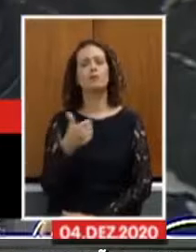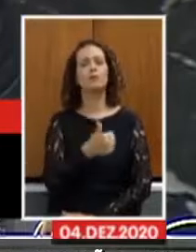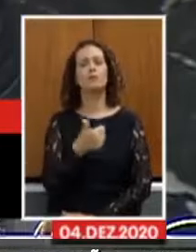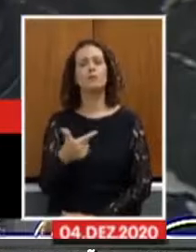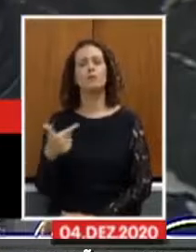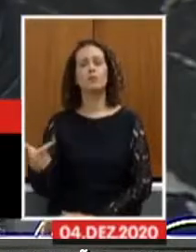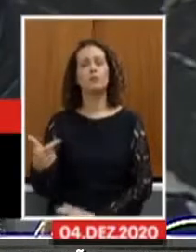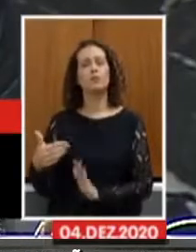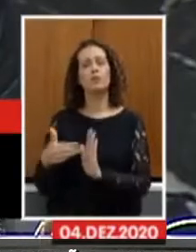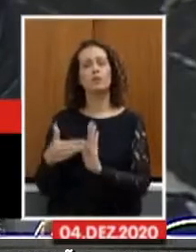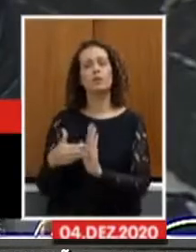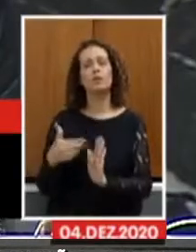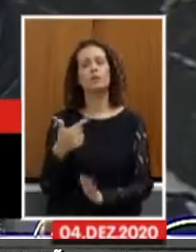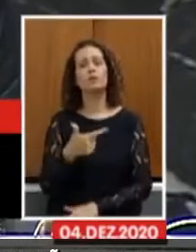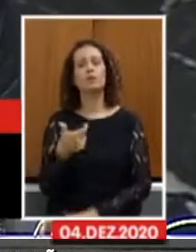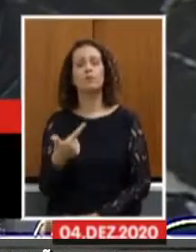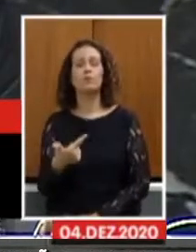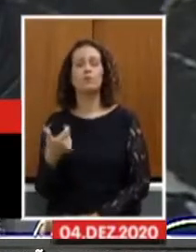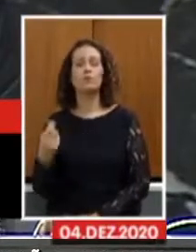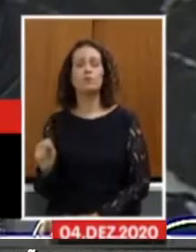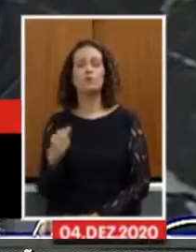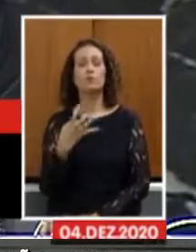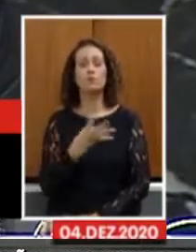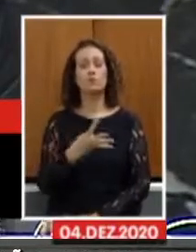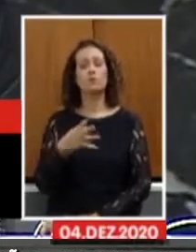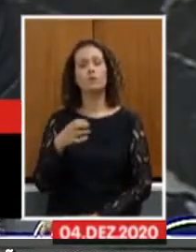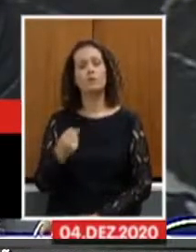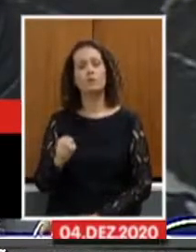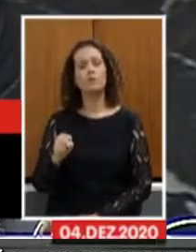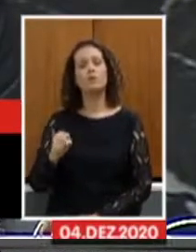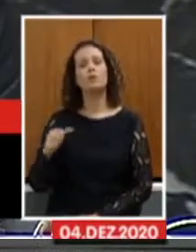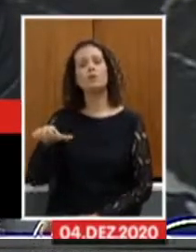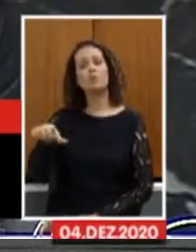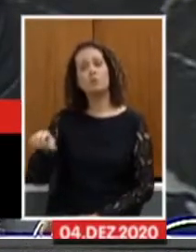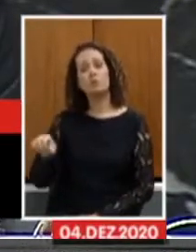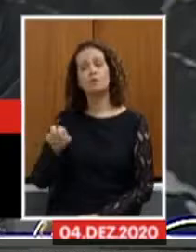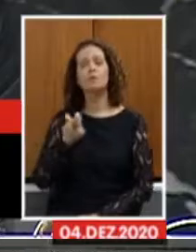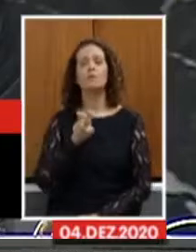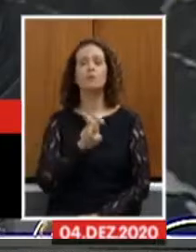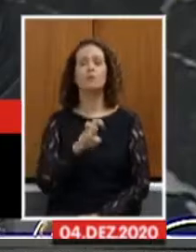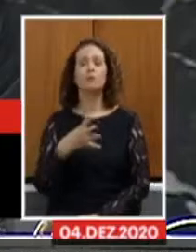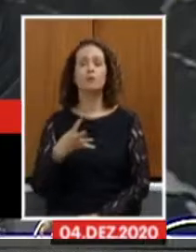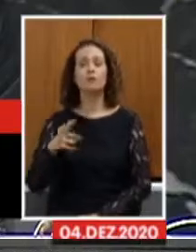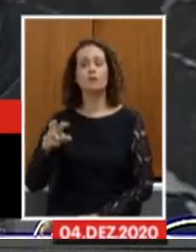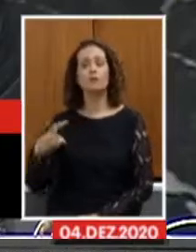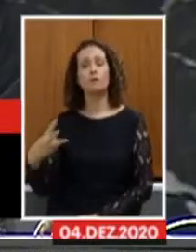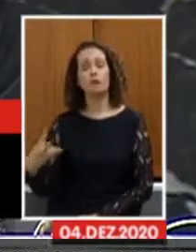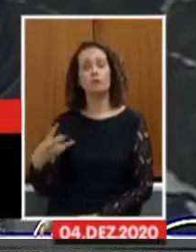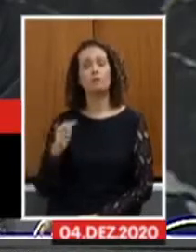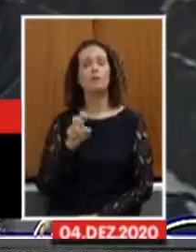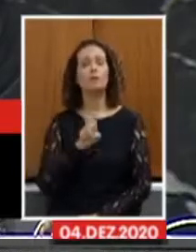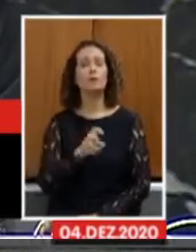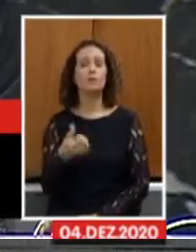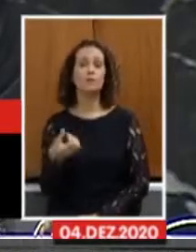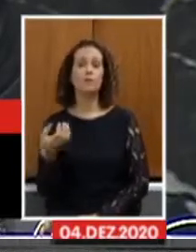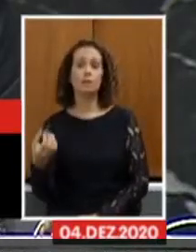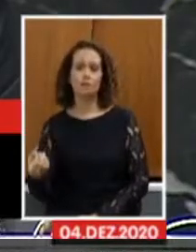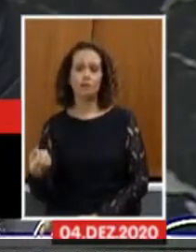a 406, 487 a 489, 543 a 547, 559 a